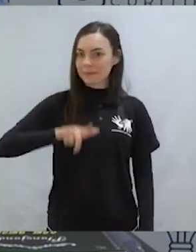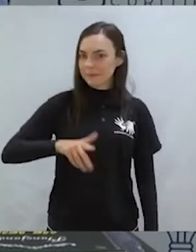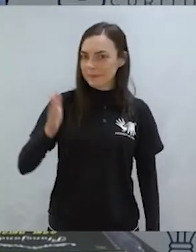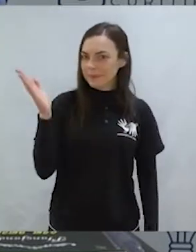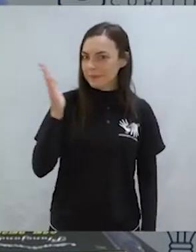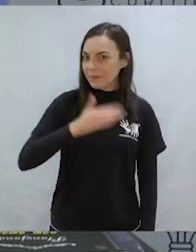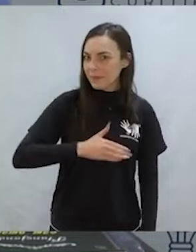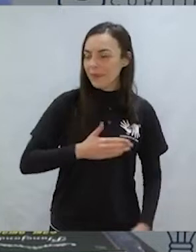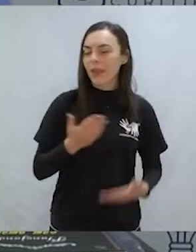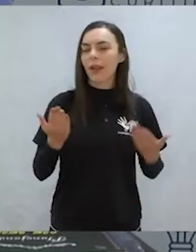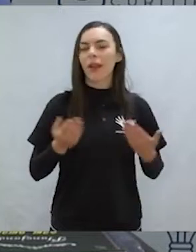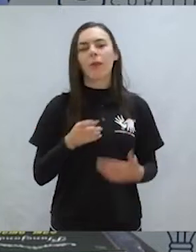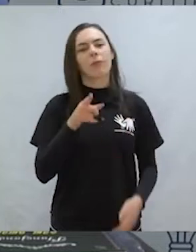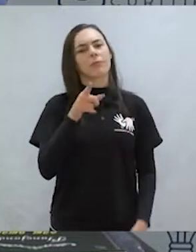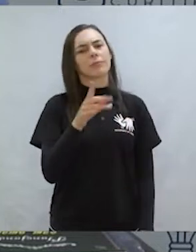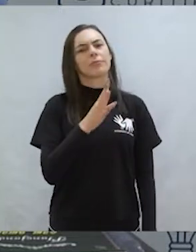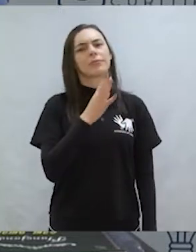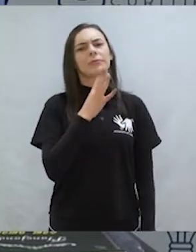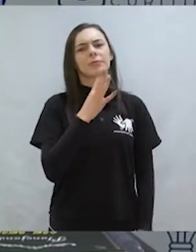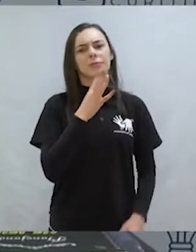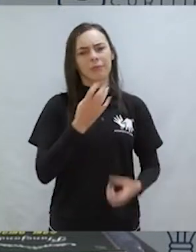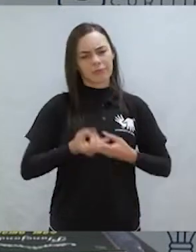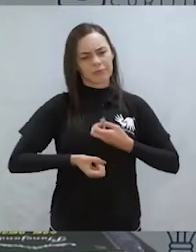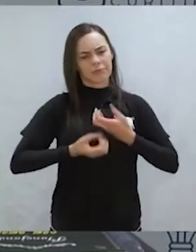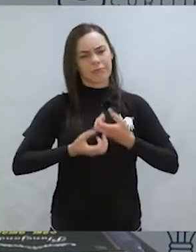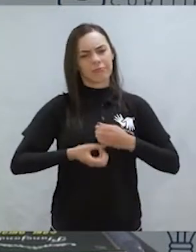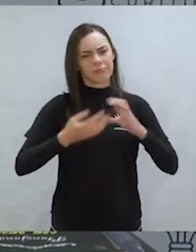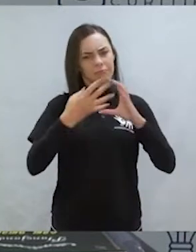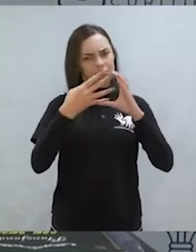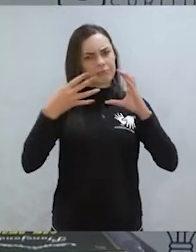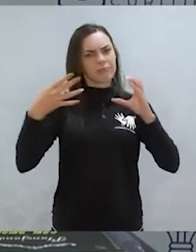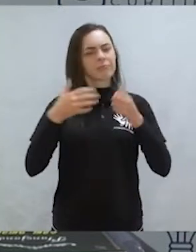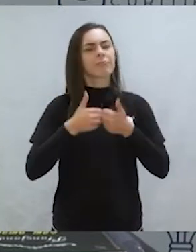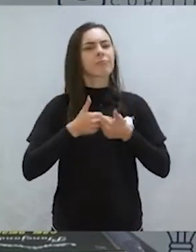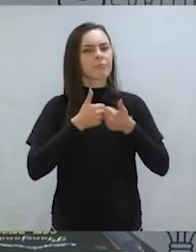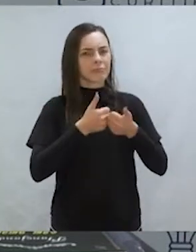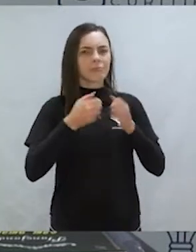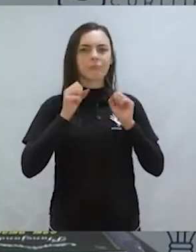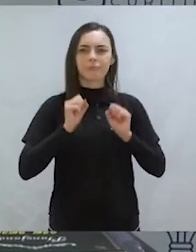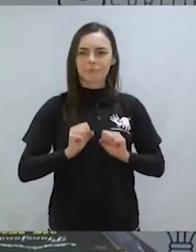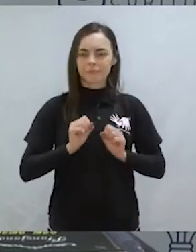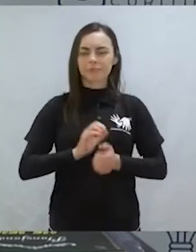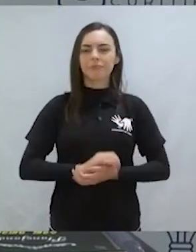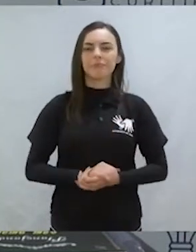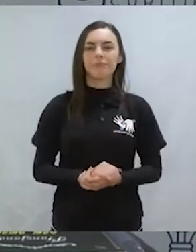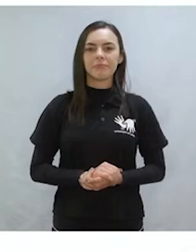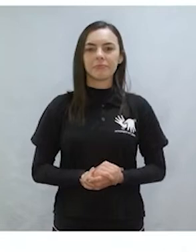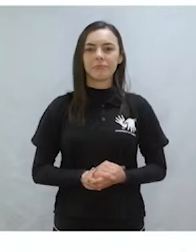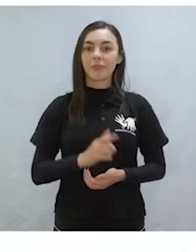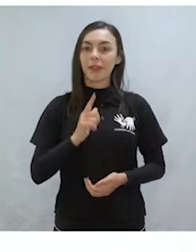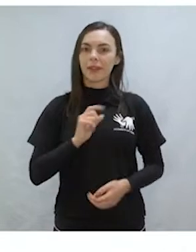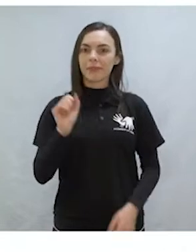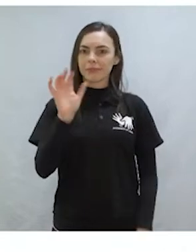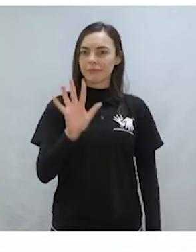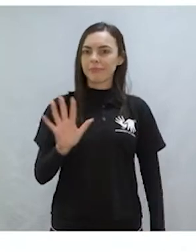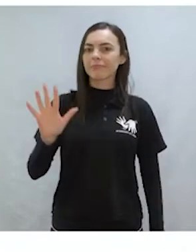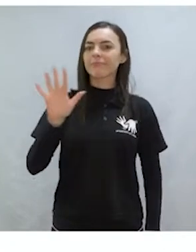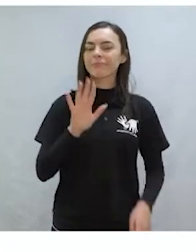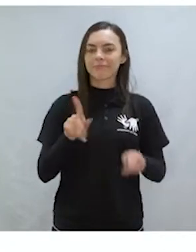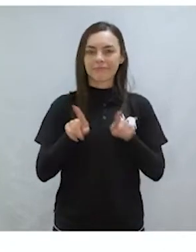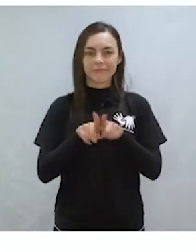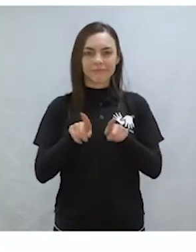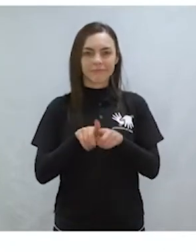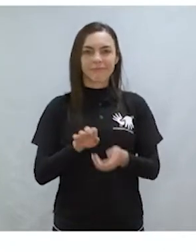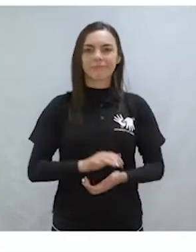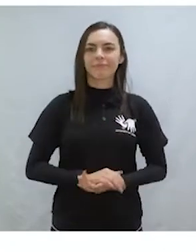novo? Agora você já conhece um pouquinho a quadrinha, pode acompanhar comigo aí. Olhem os